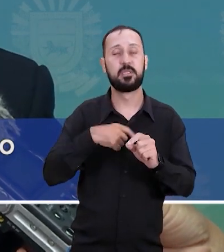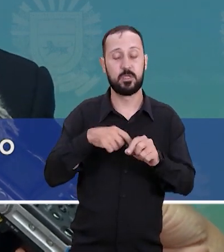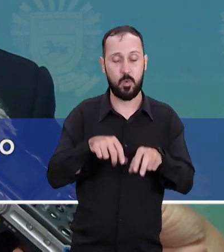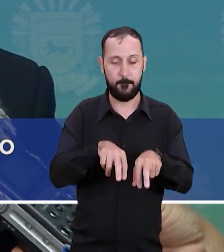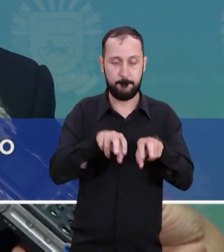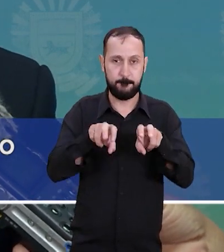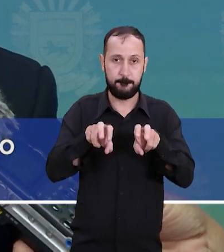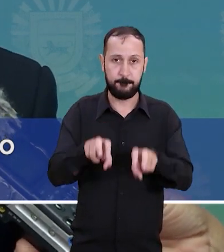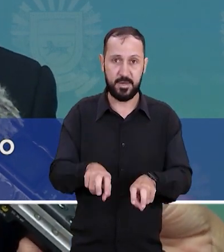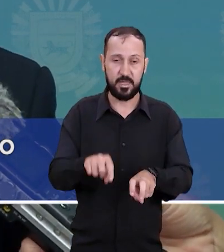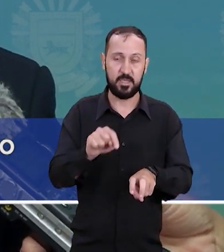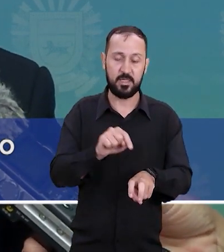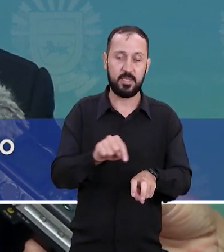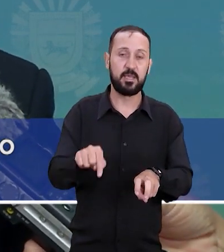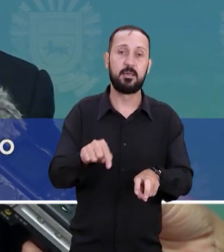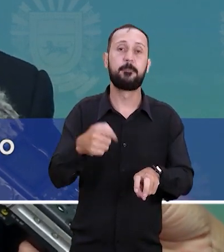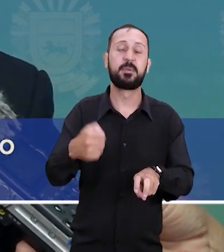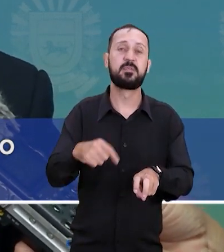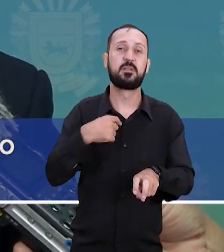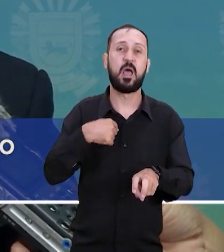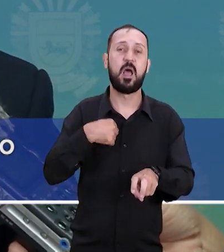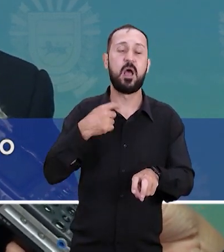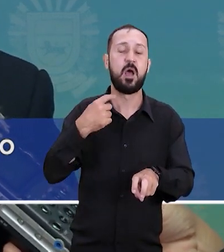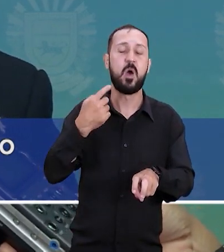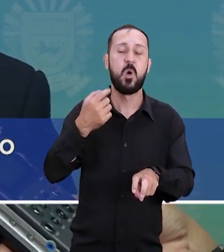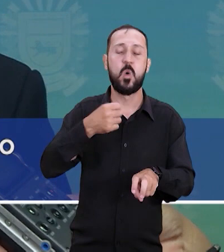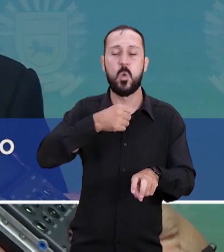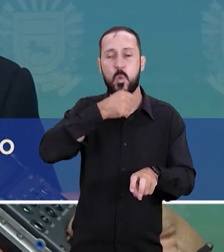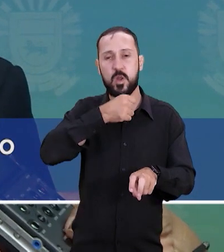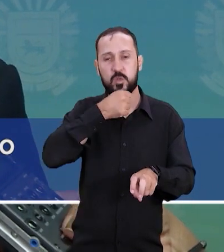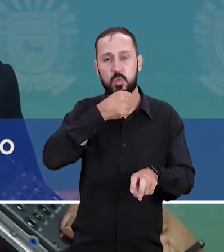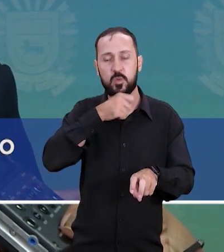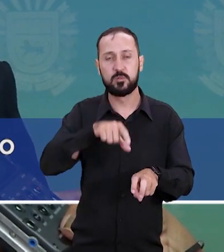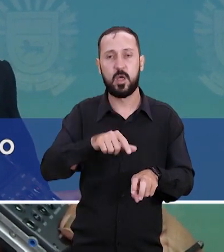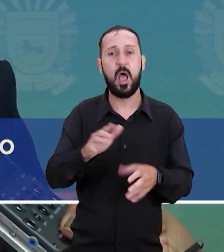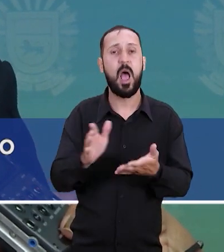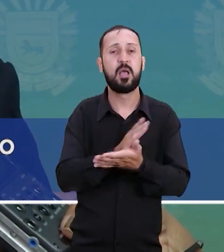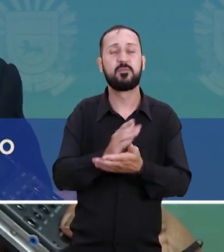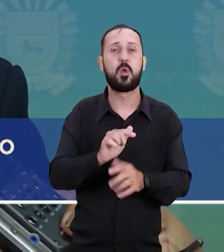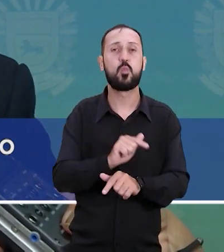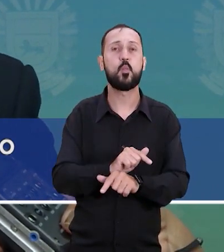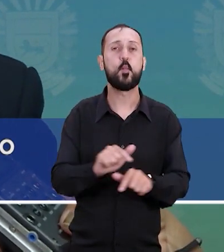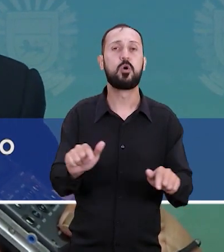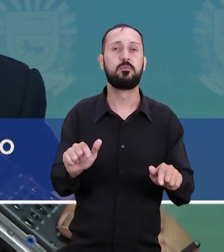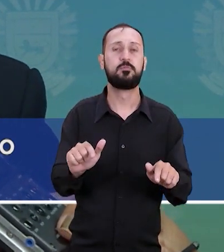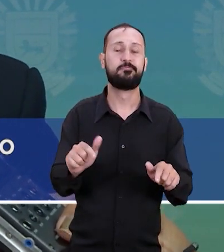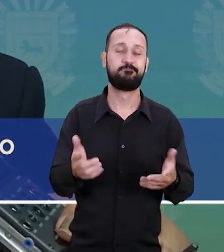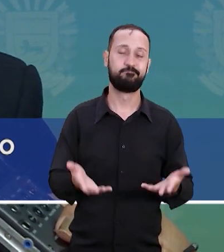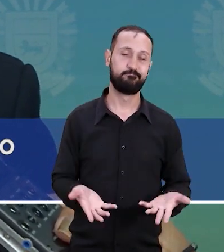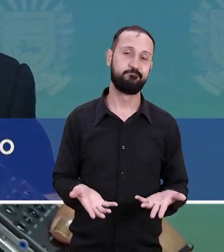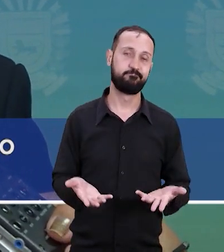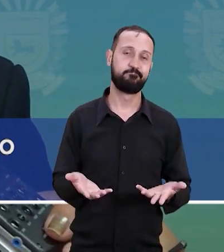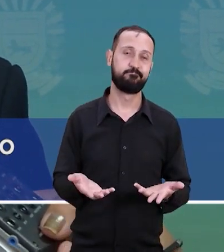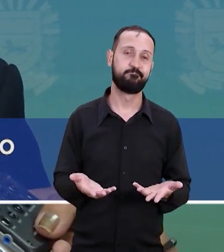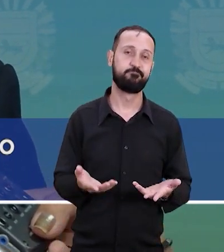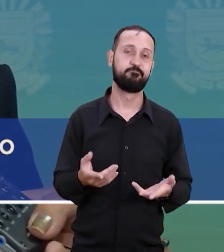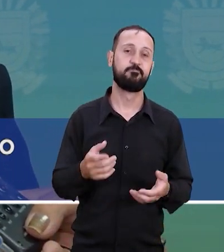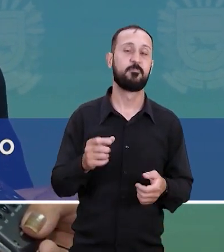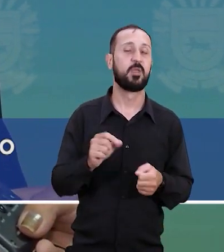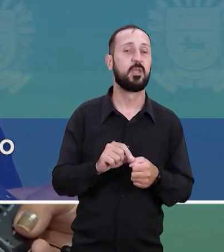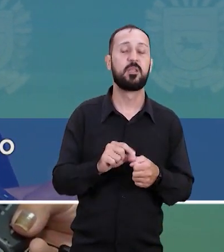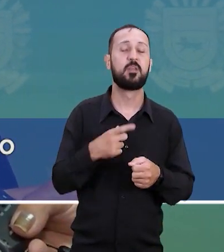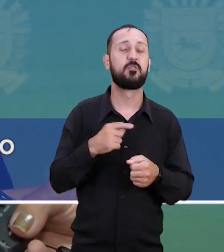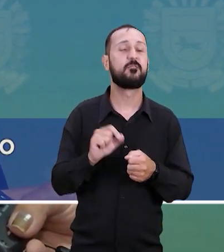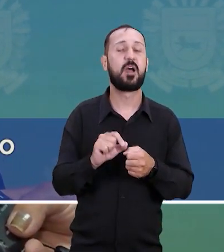as poltronas que deveriam estar ocupadas pelos idosos estão vazias. Então,